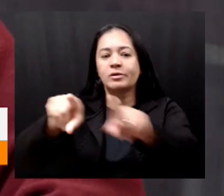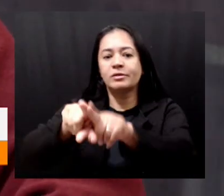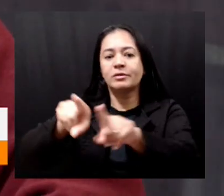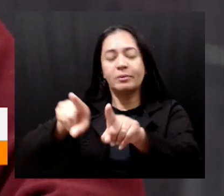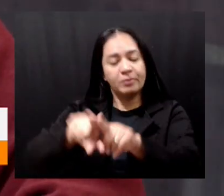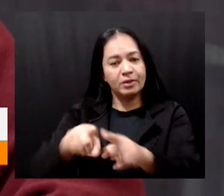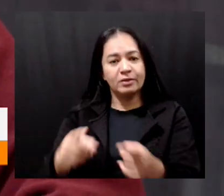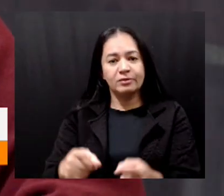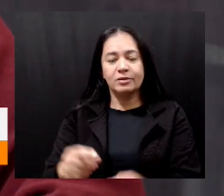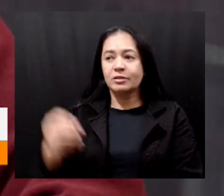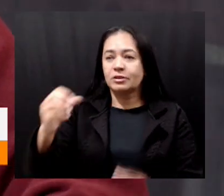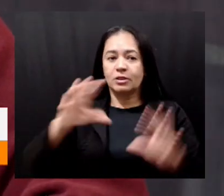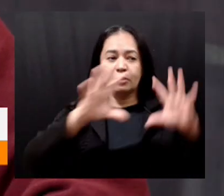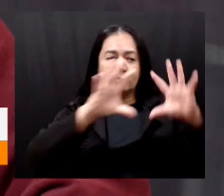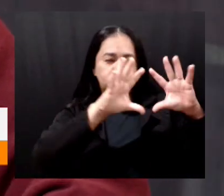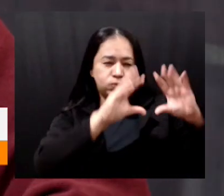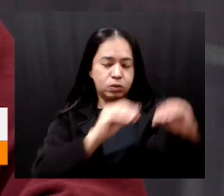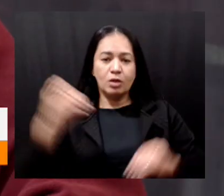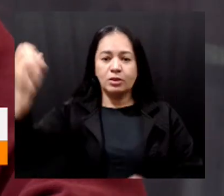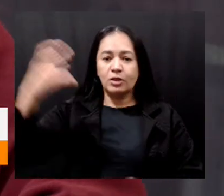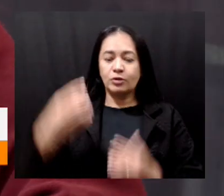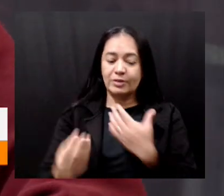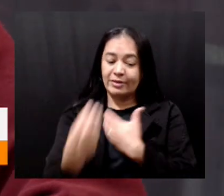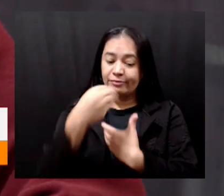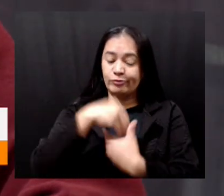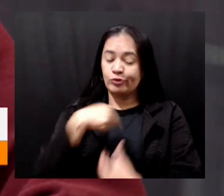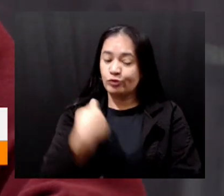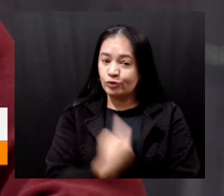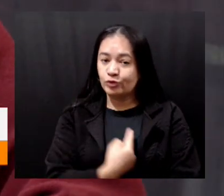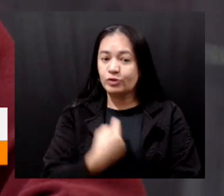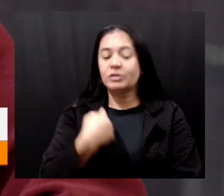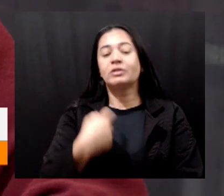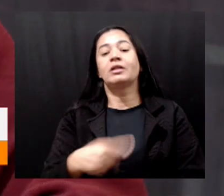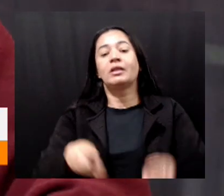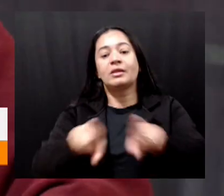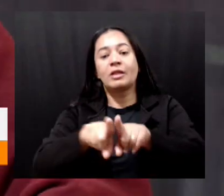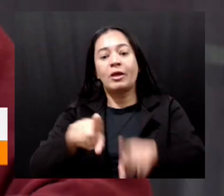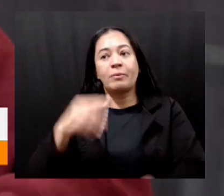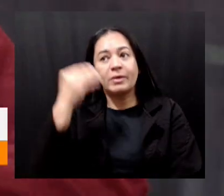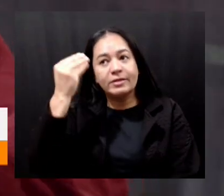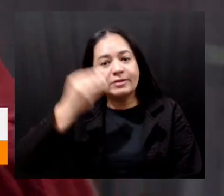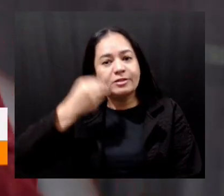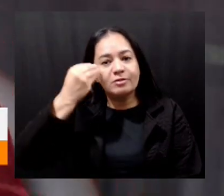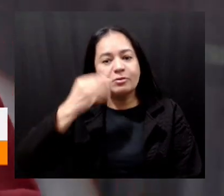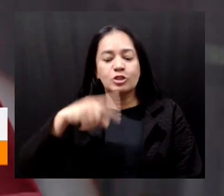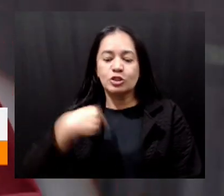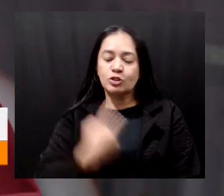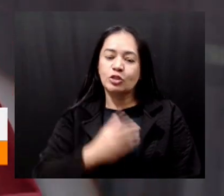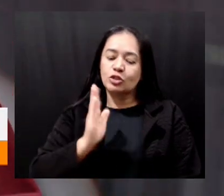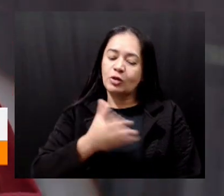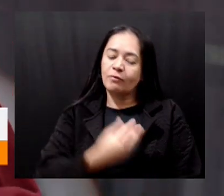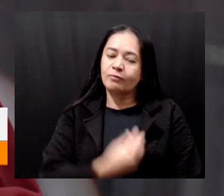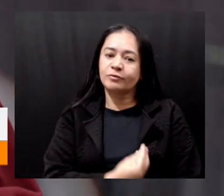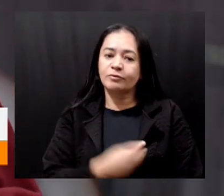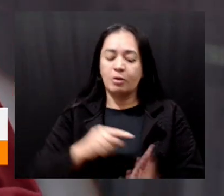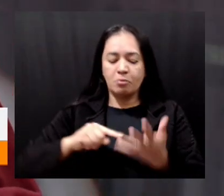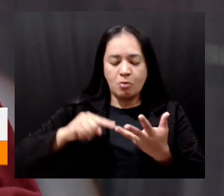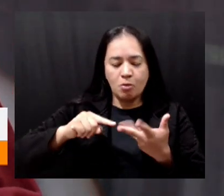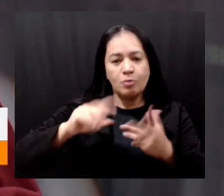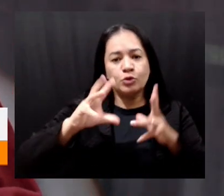existe dentro de nós, das nossas experiências vividas, né, tudo isso contribui para a